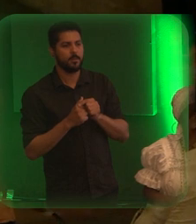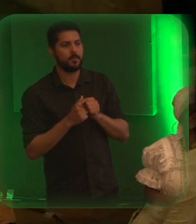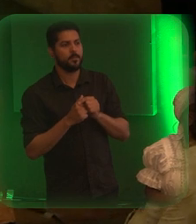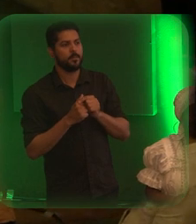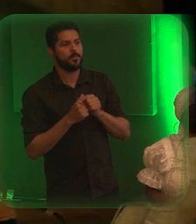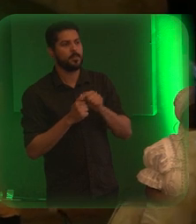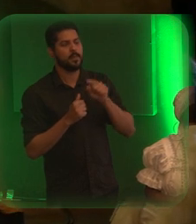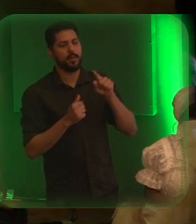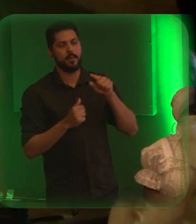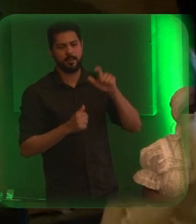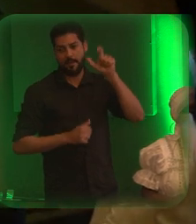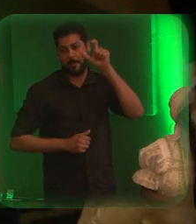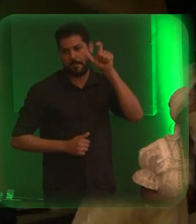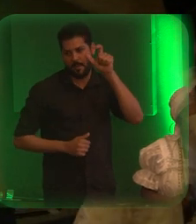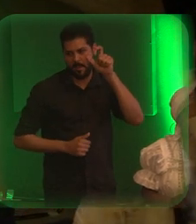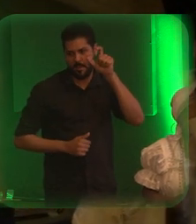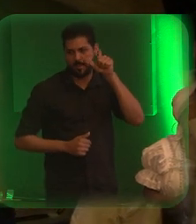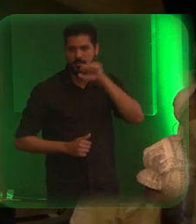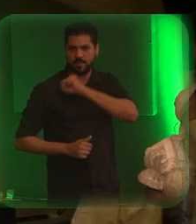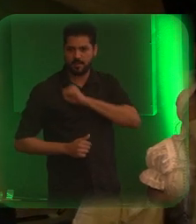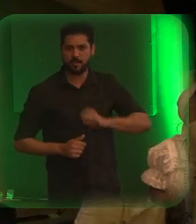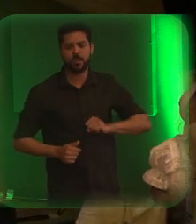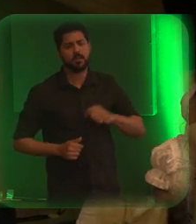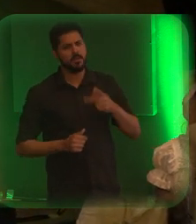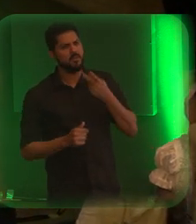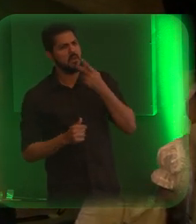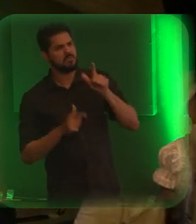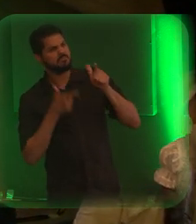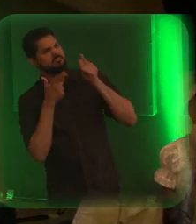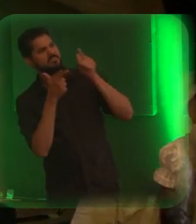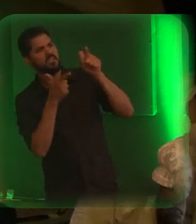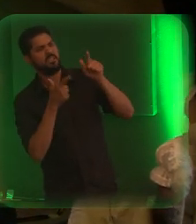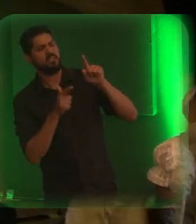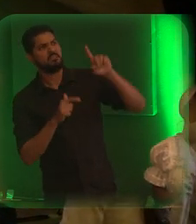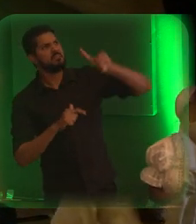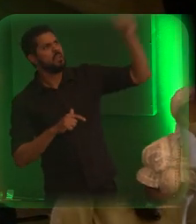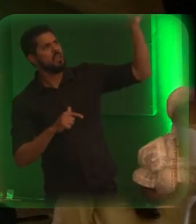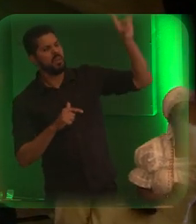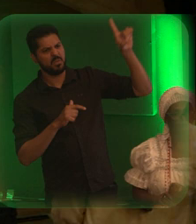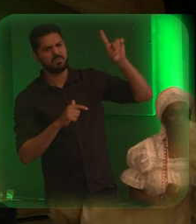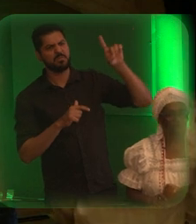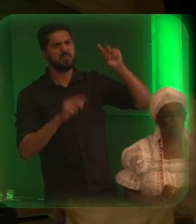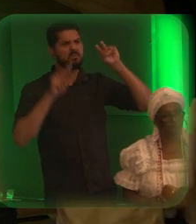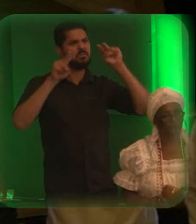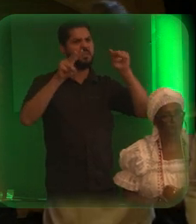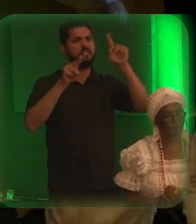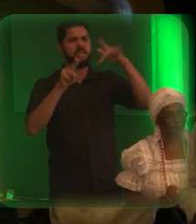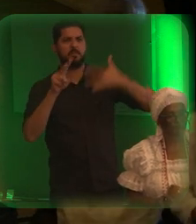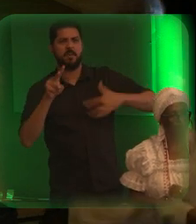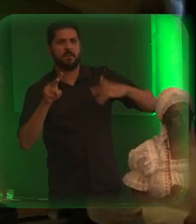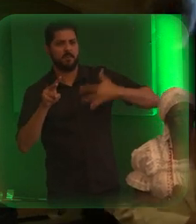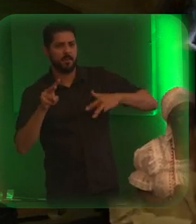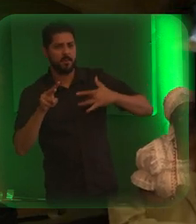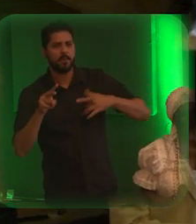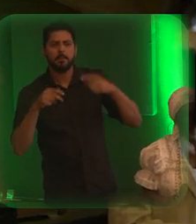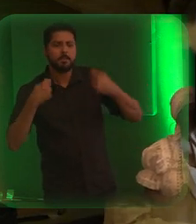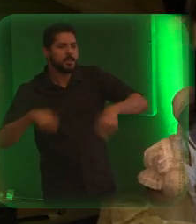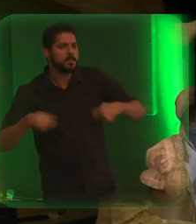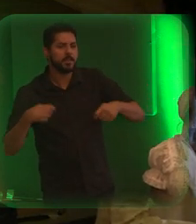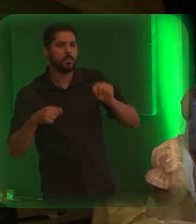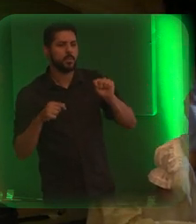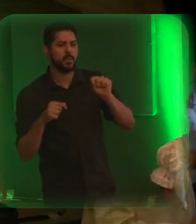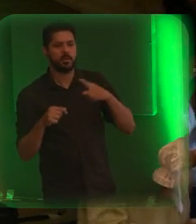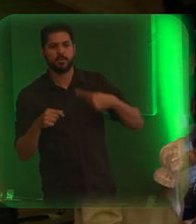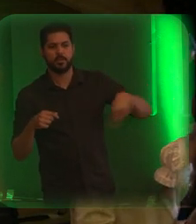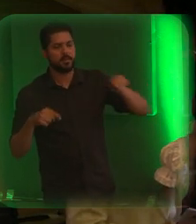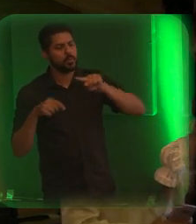fala foi muito propensa naquele momento, que a gente temos que furar essa bolha para a gente fazer uma educação melhor nesse